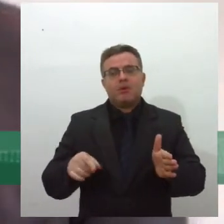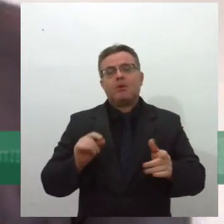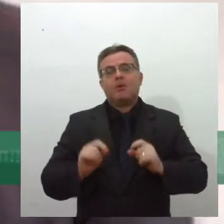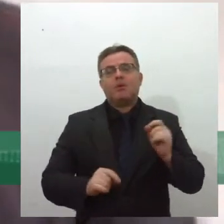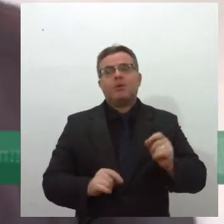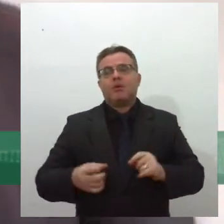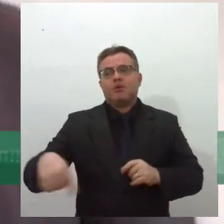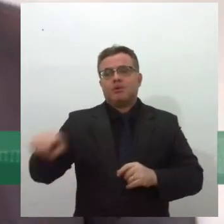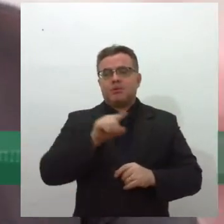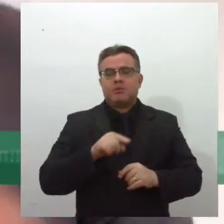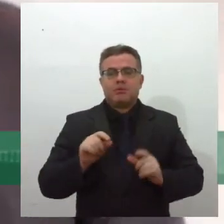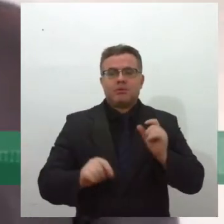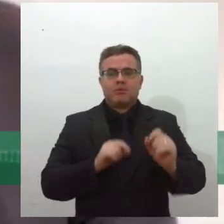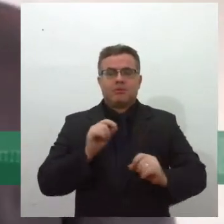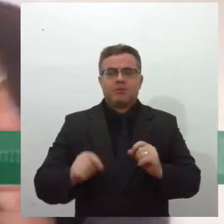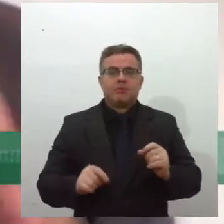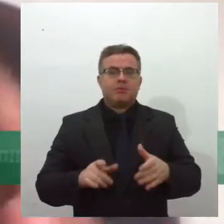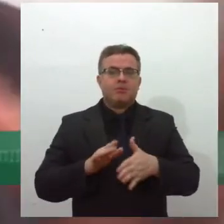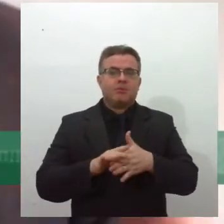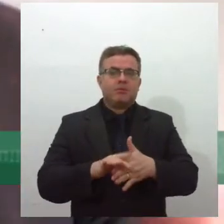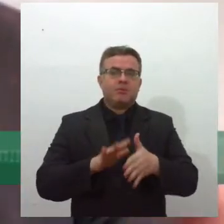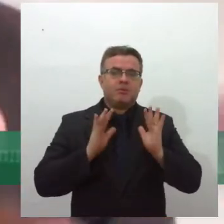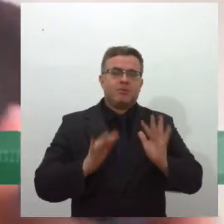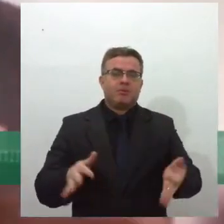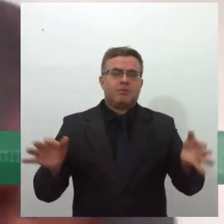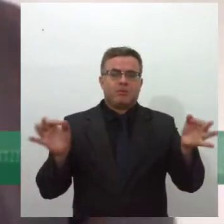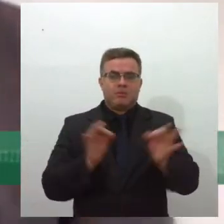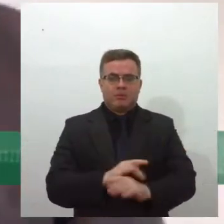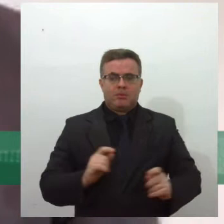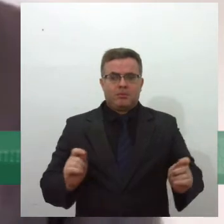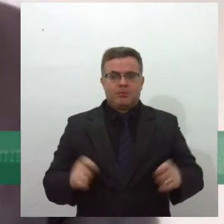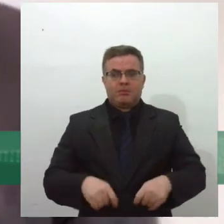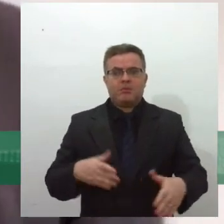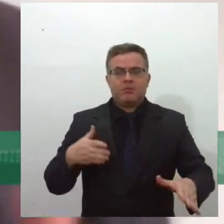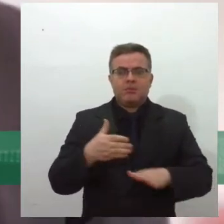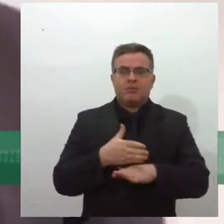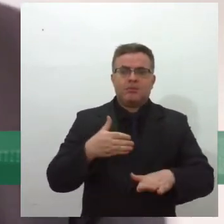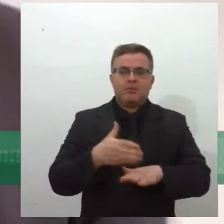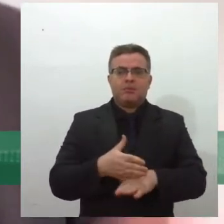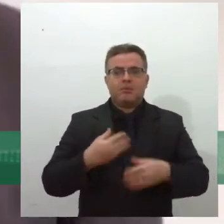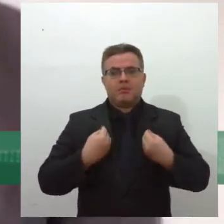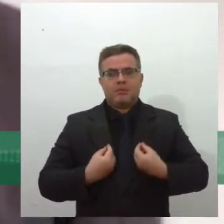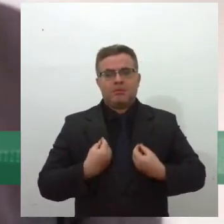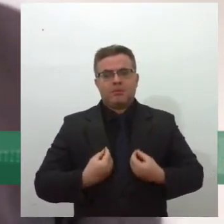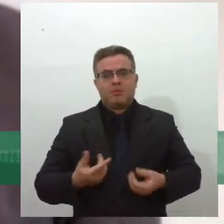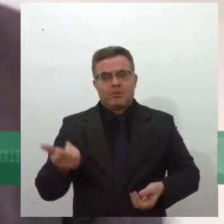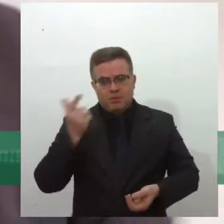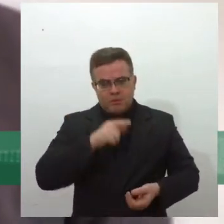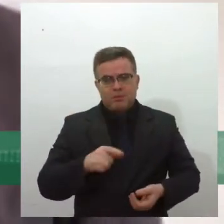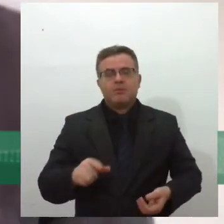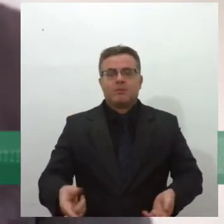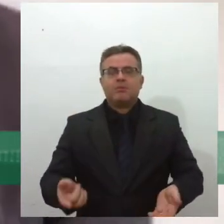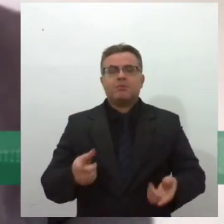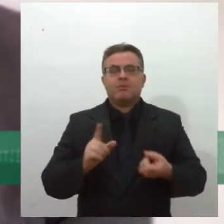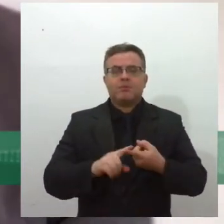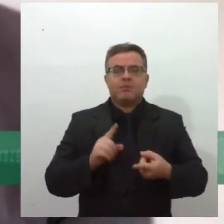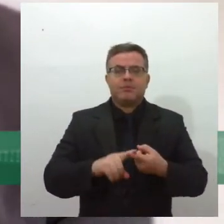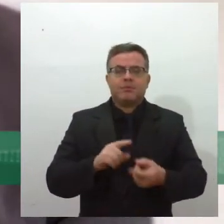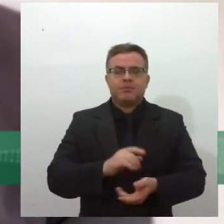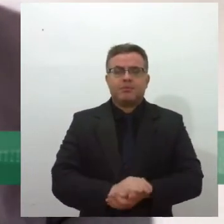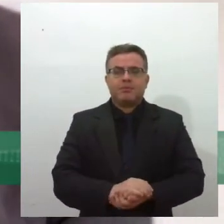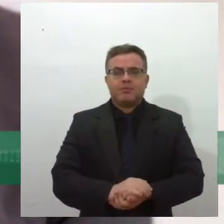pessoas que estão nessa condição de comorbidade, elas possam ter acesso ao benefício. Então, é um ganho para a sociedade também.